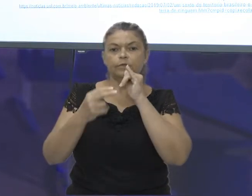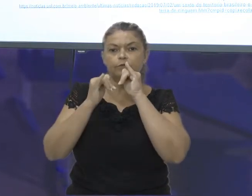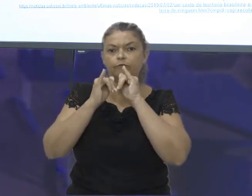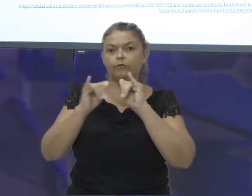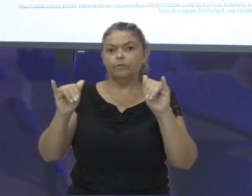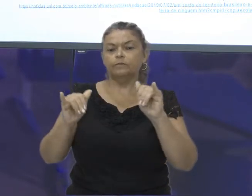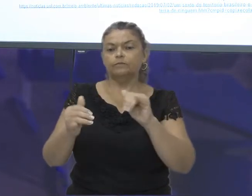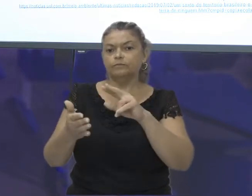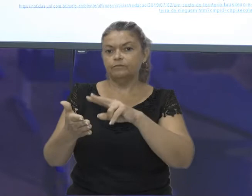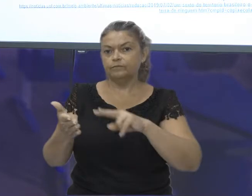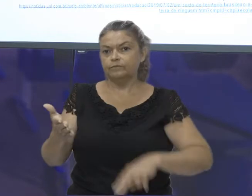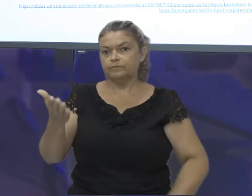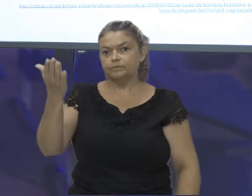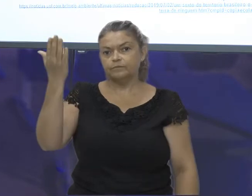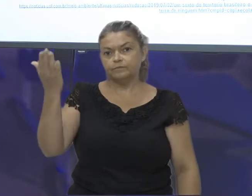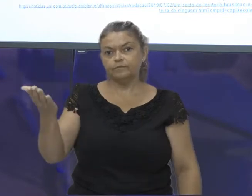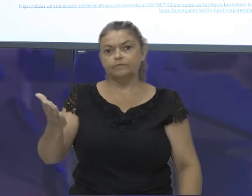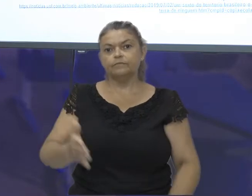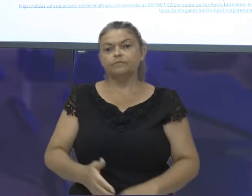Vamos ler aqui.